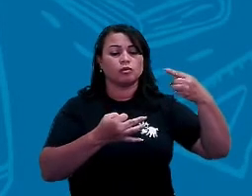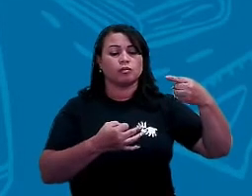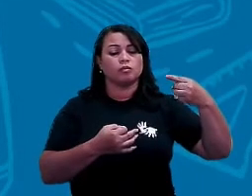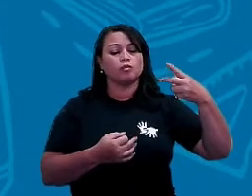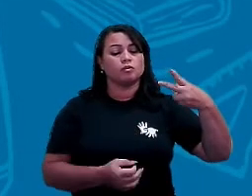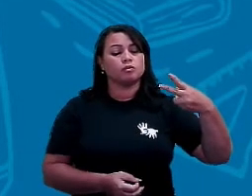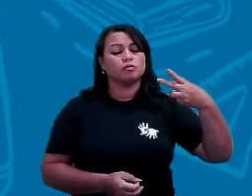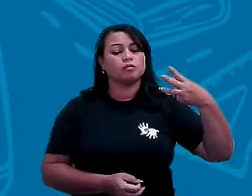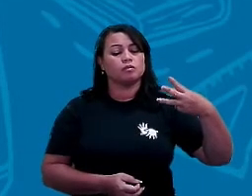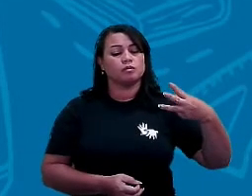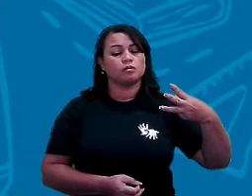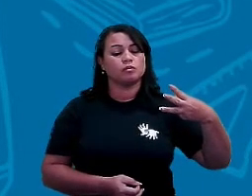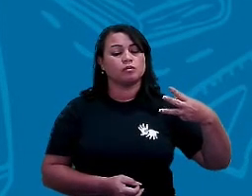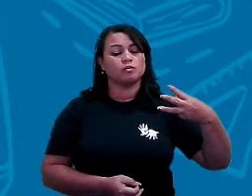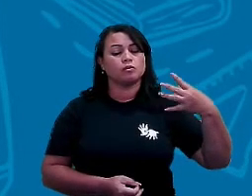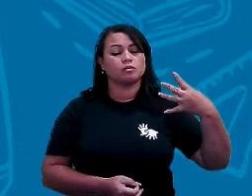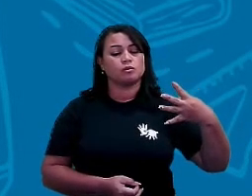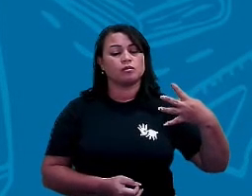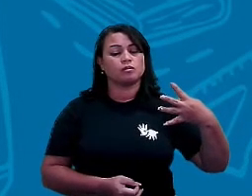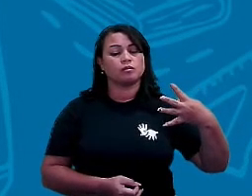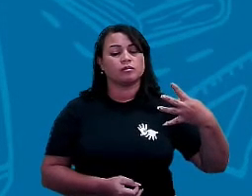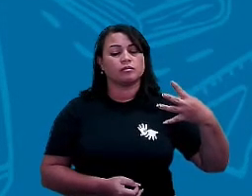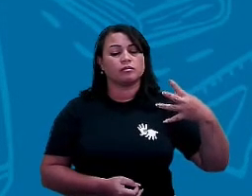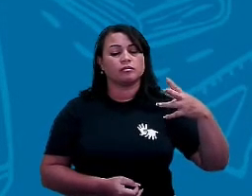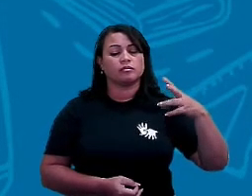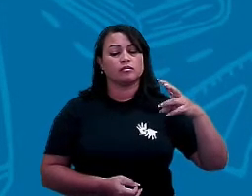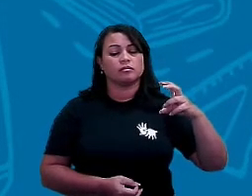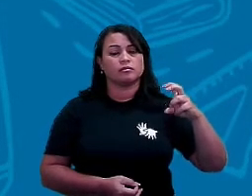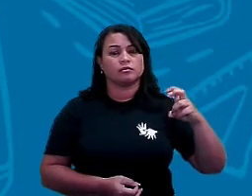2, 3, 4,